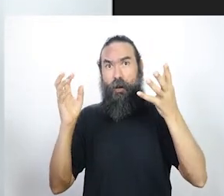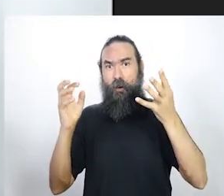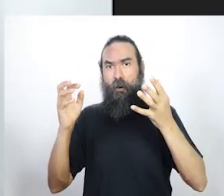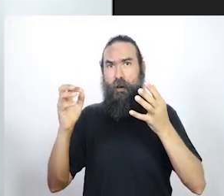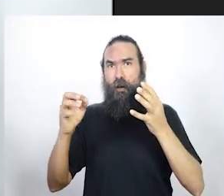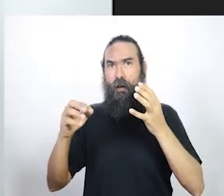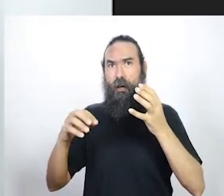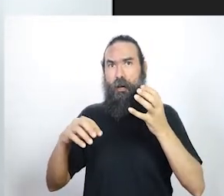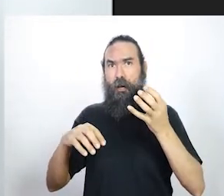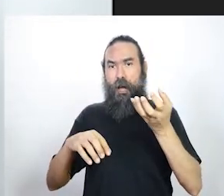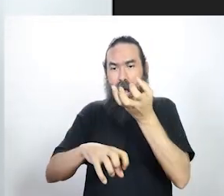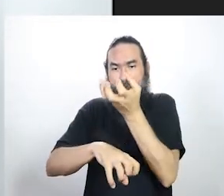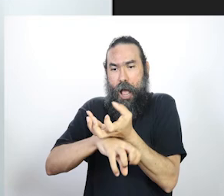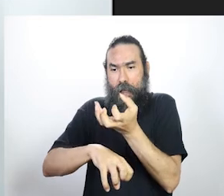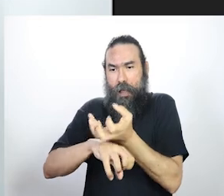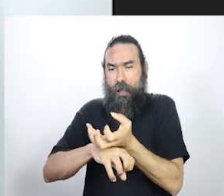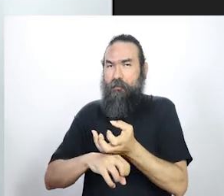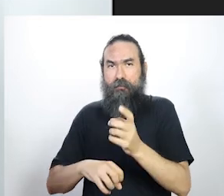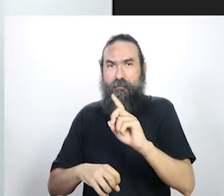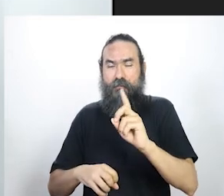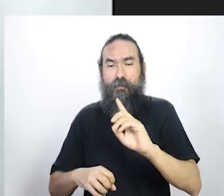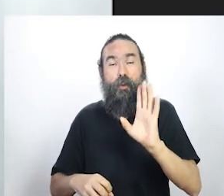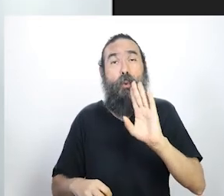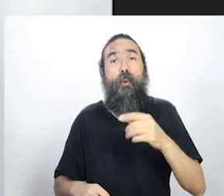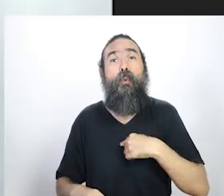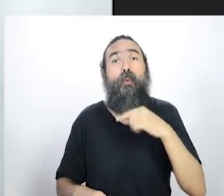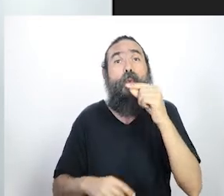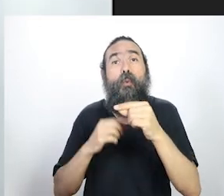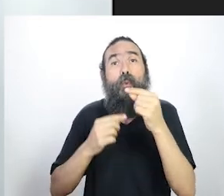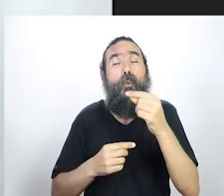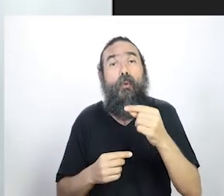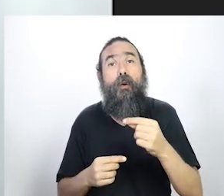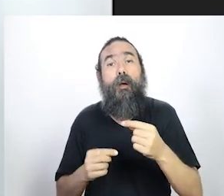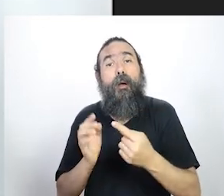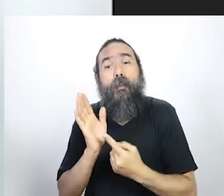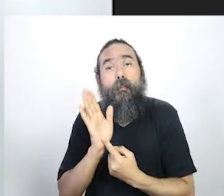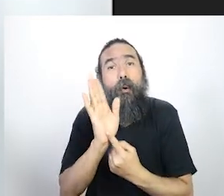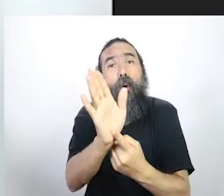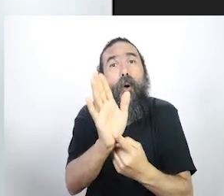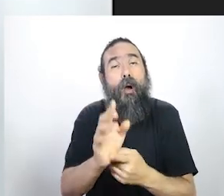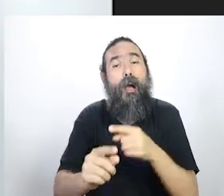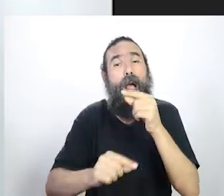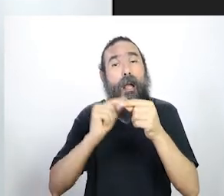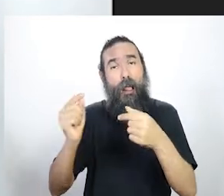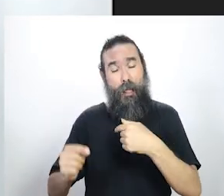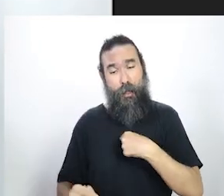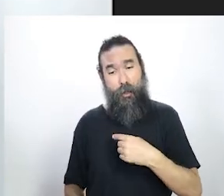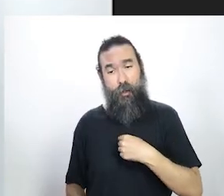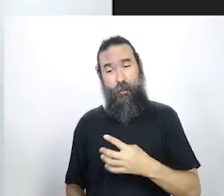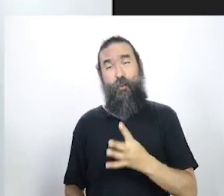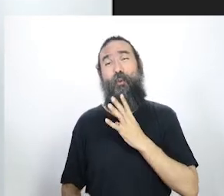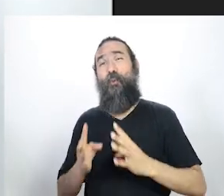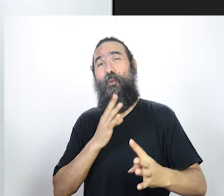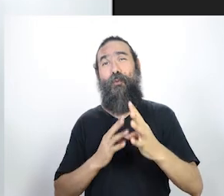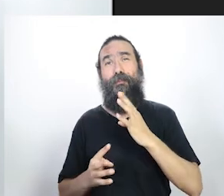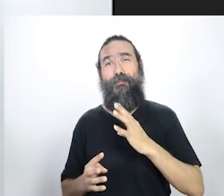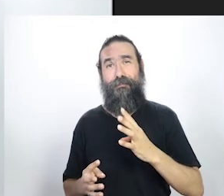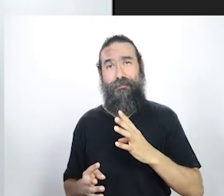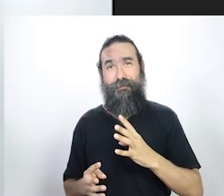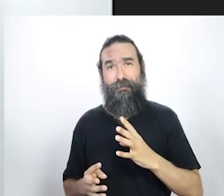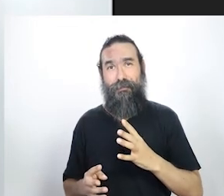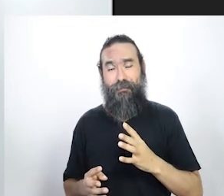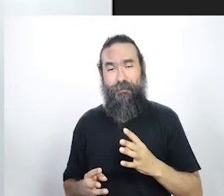vivência mesmo, eu trago esse olhar mesmo, assim, da vivência que eu tenho enquanto quilombola,